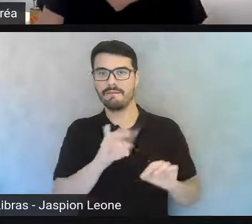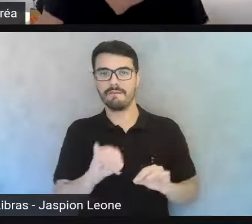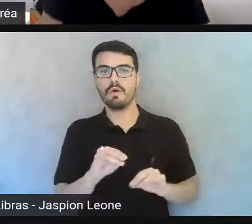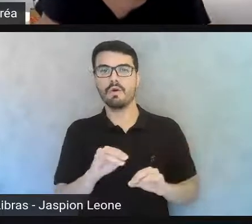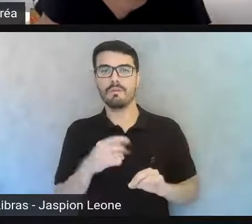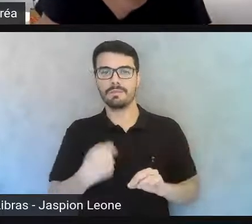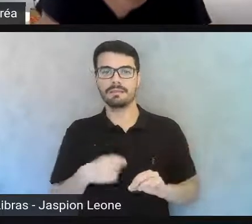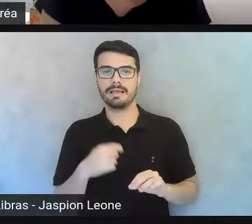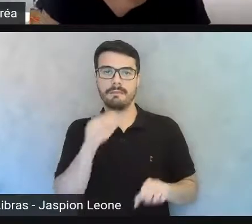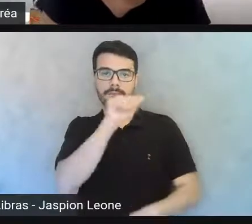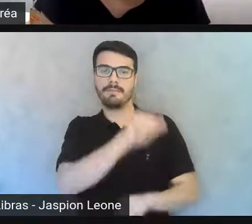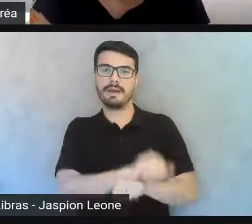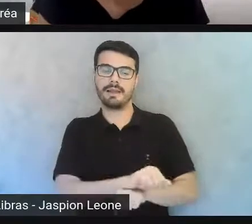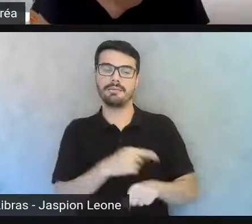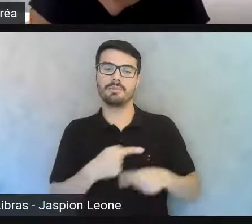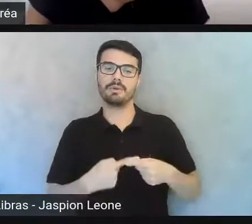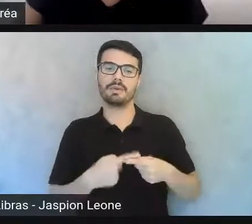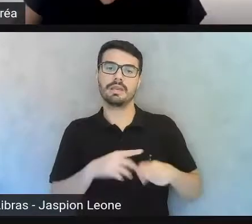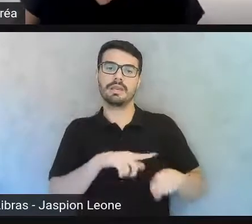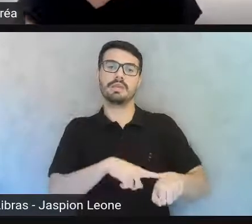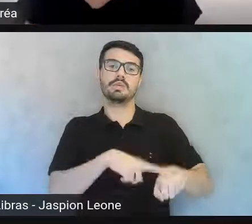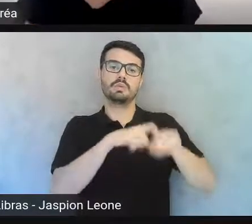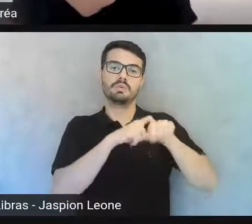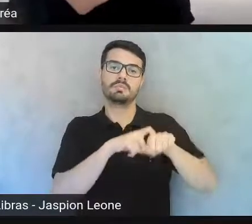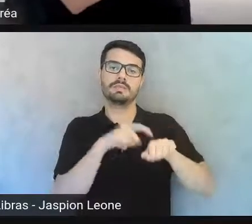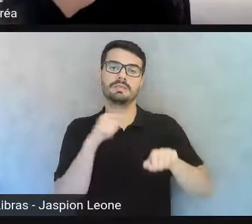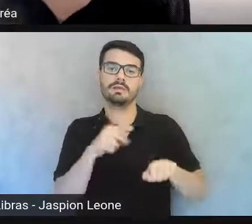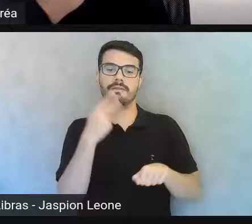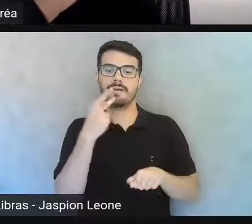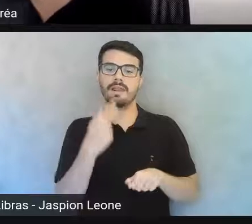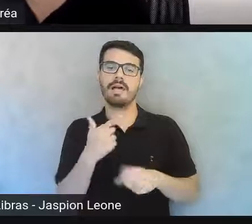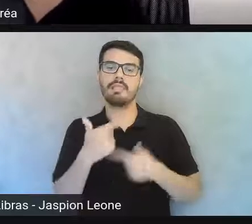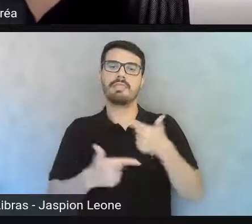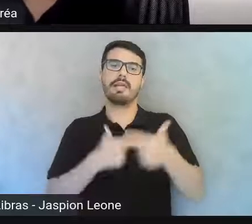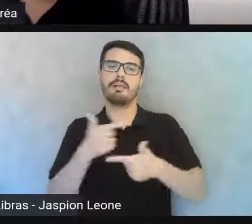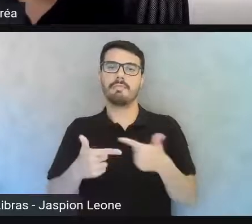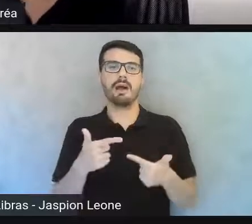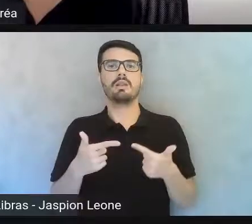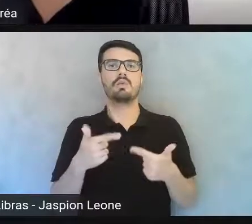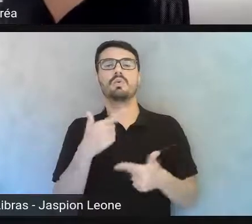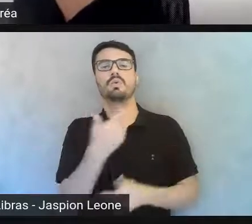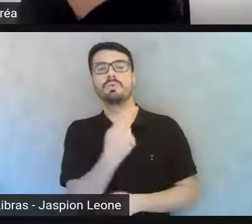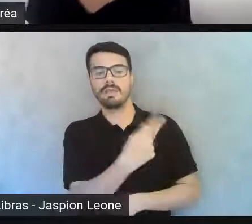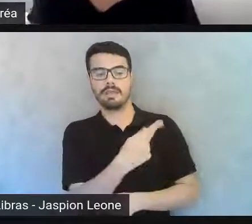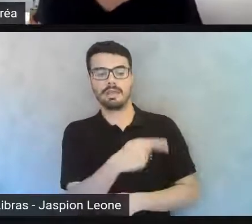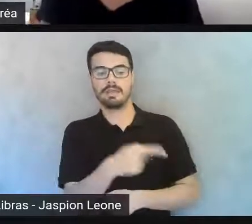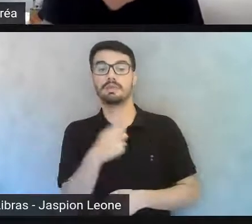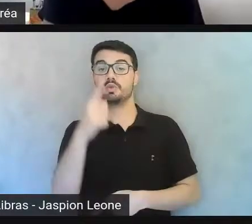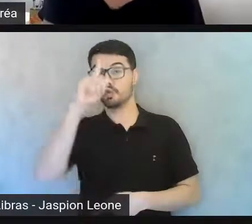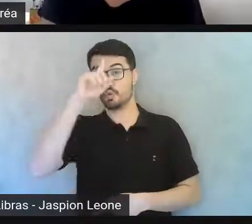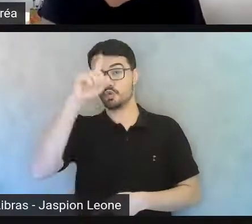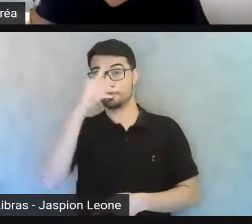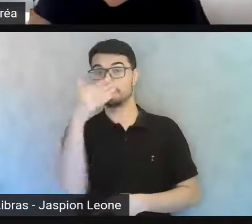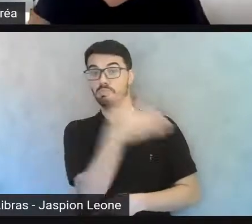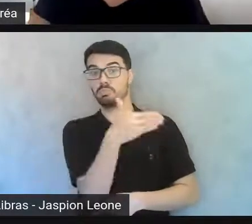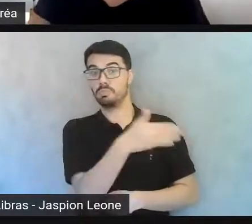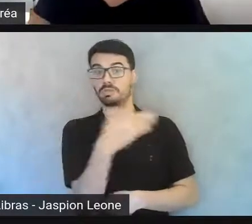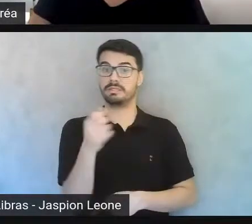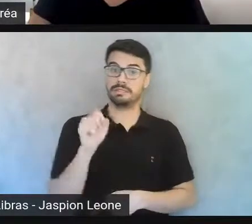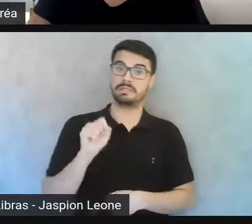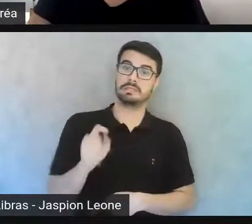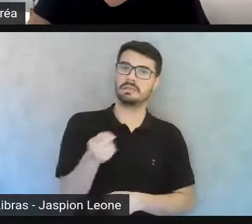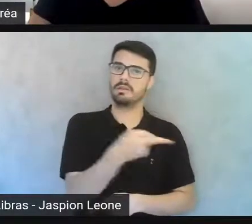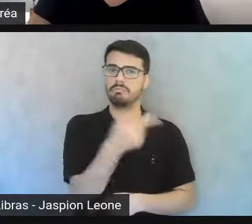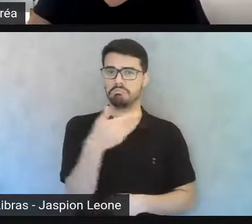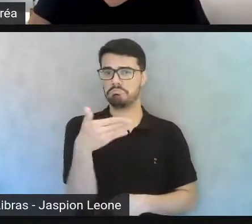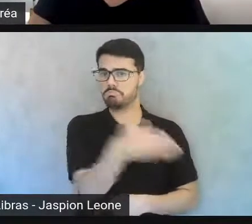estamos falando de suspensão, que eu acho importante falar, do serviço que eu preciso que ele vá todos os dias lá. Se ele não pode ir, ou eu vou suspor,